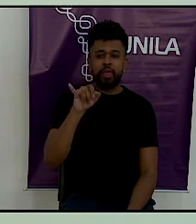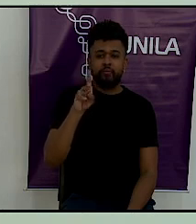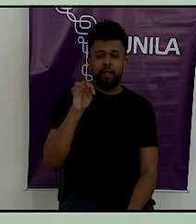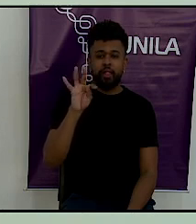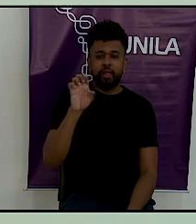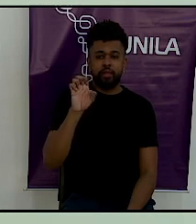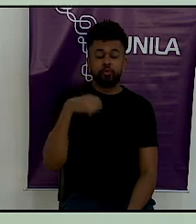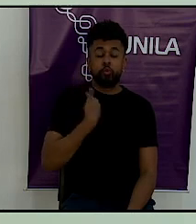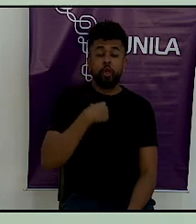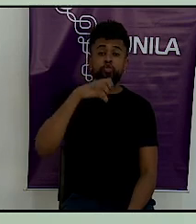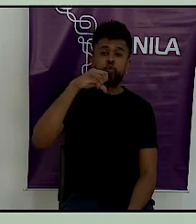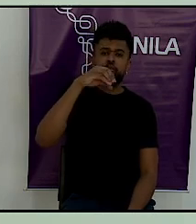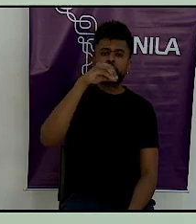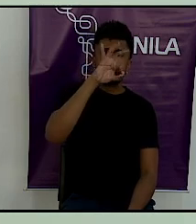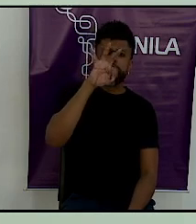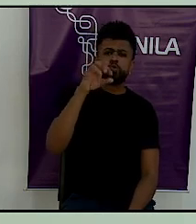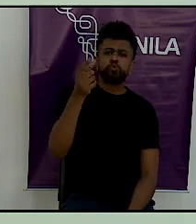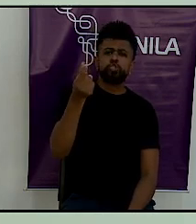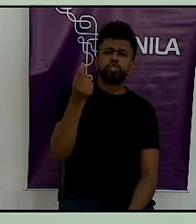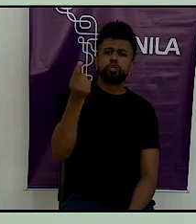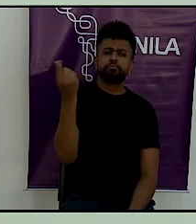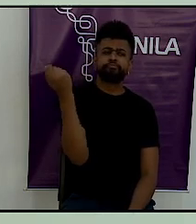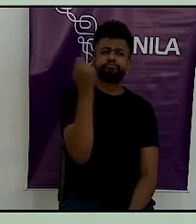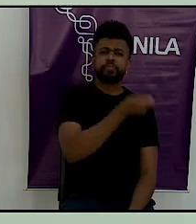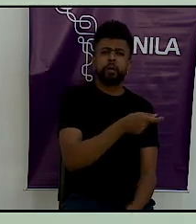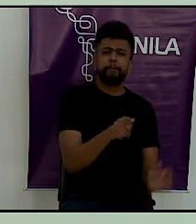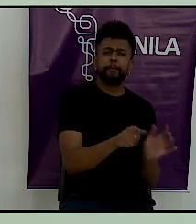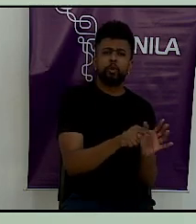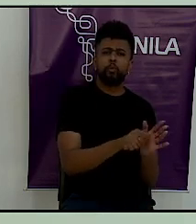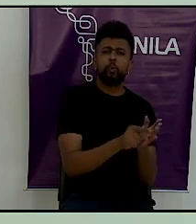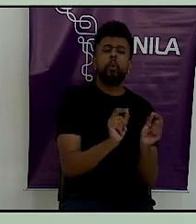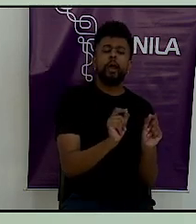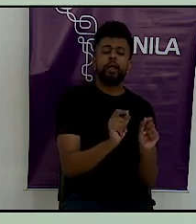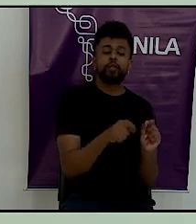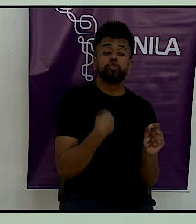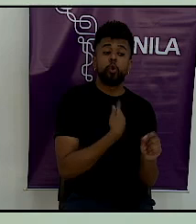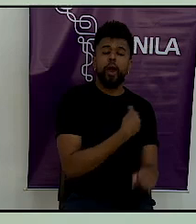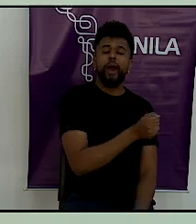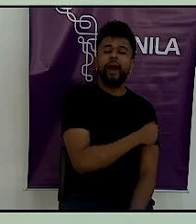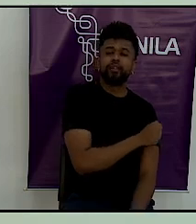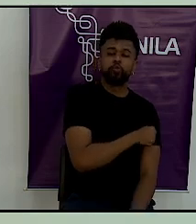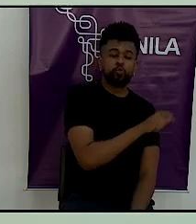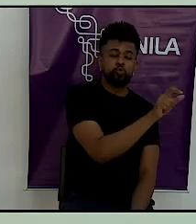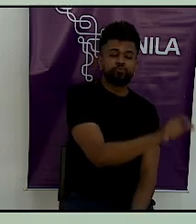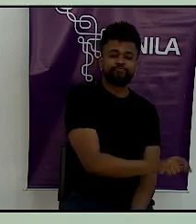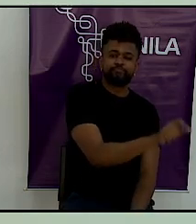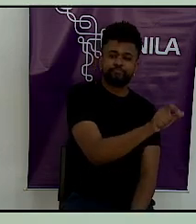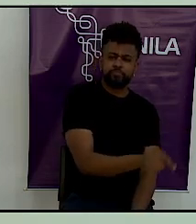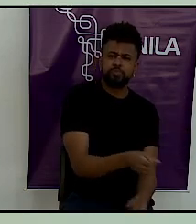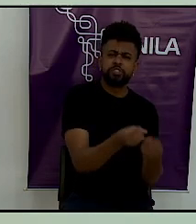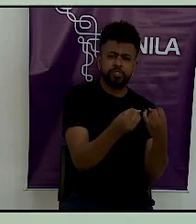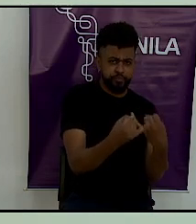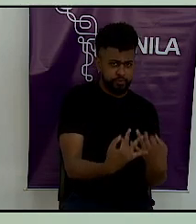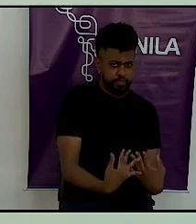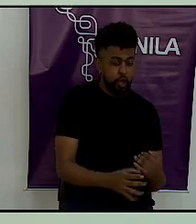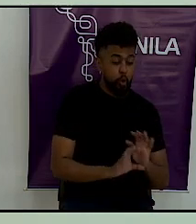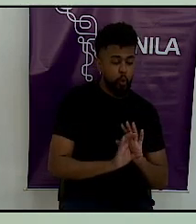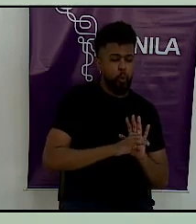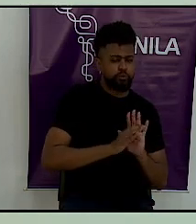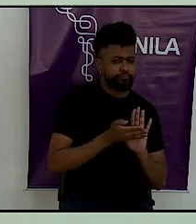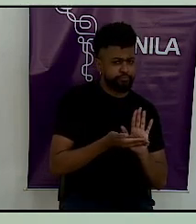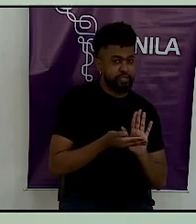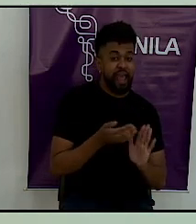ganha 90% do valor para custeio e capital baseado no nosso aluno equivalente. Vamos explicar um pouco esse conceito.